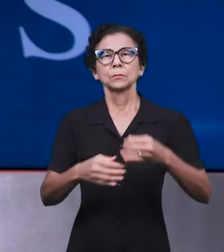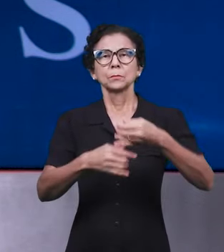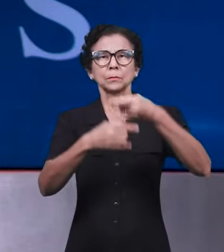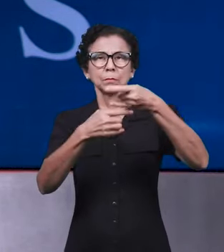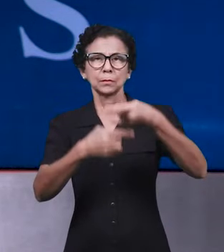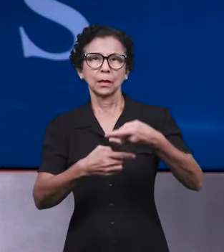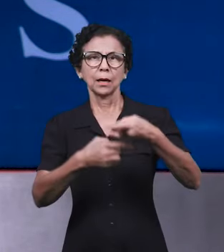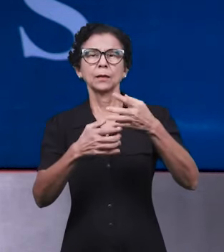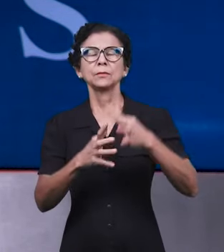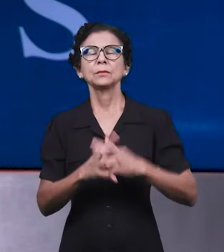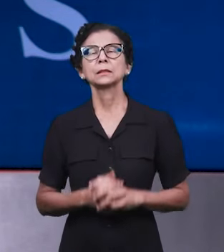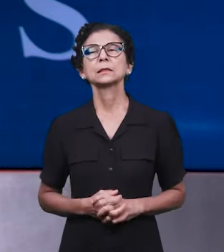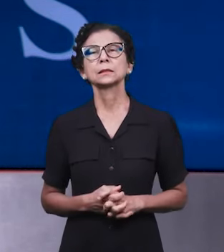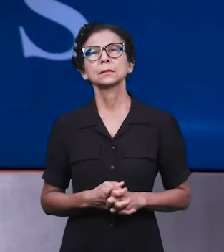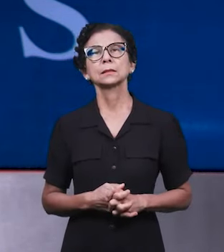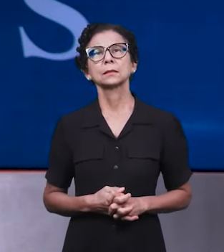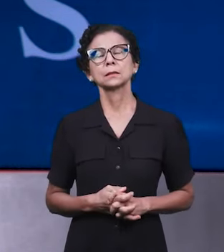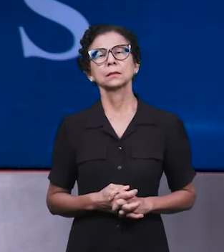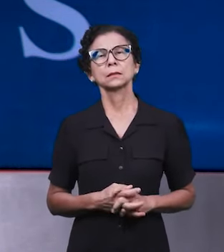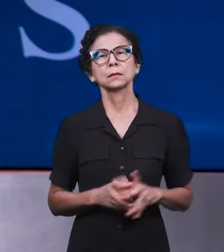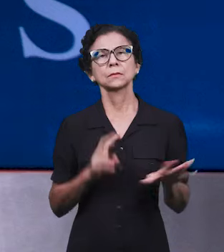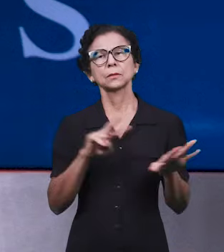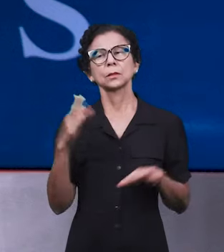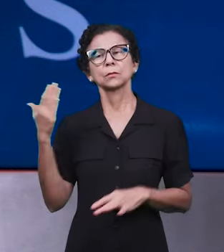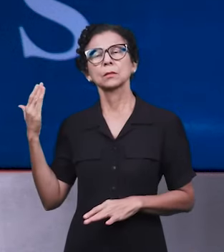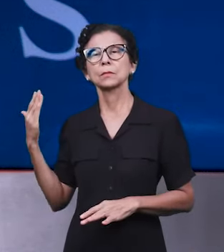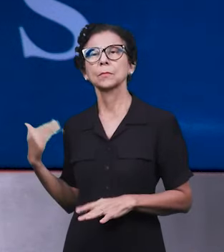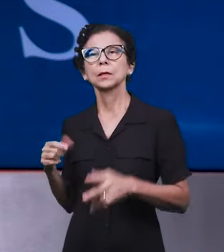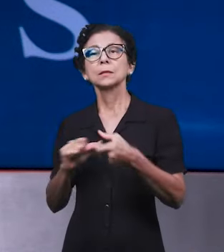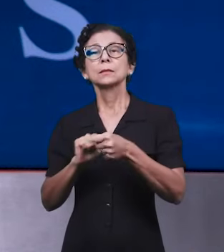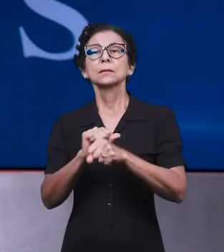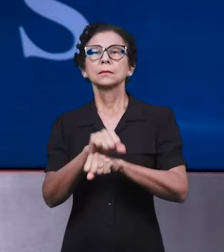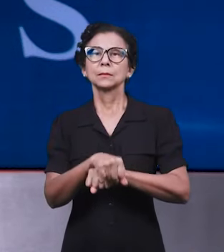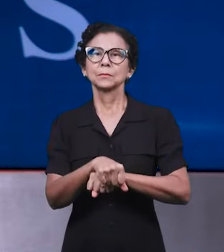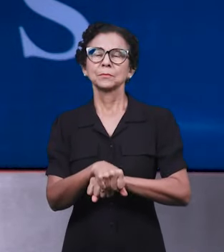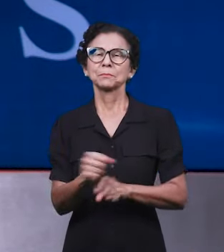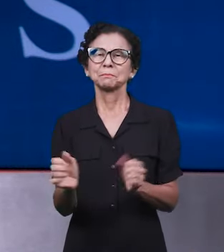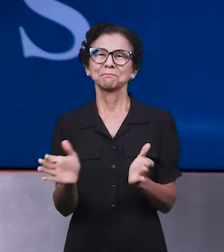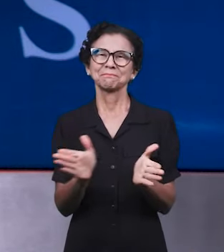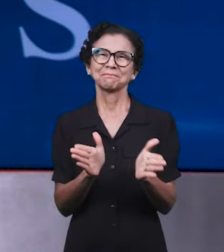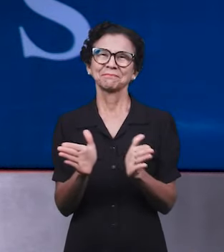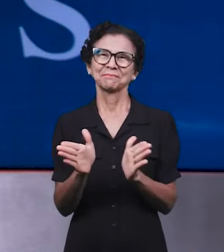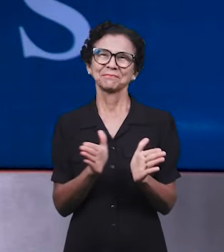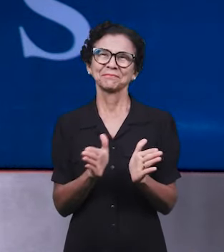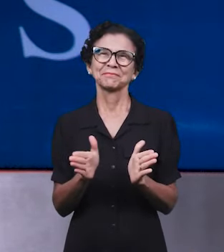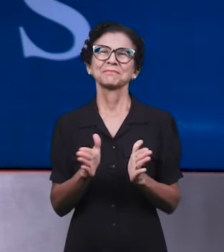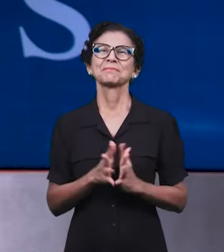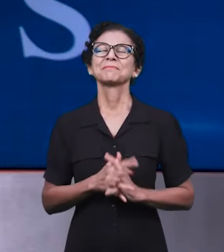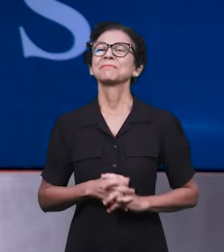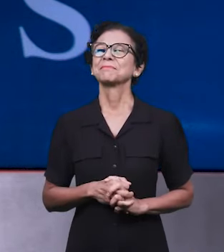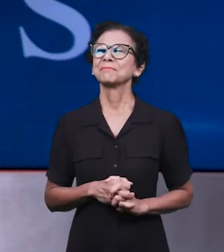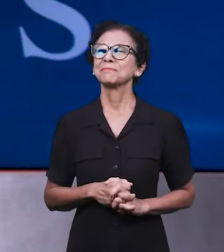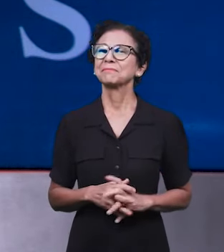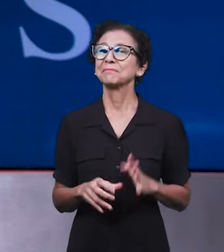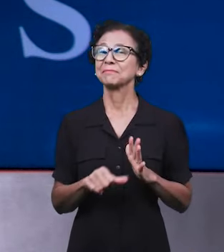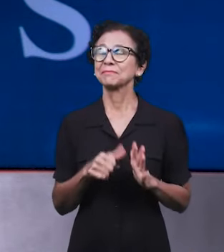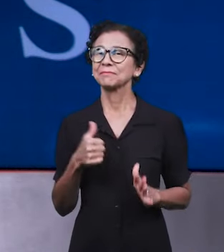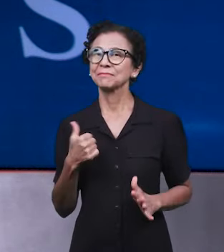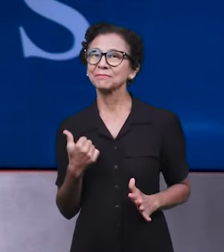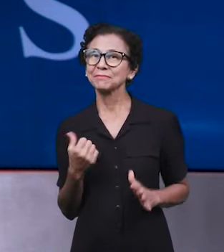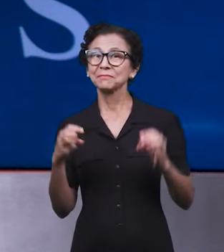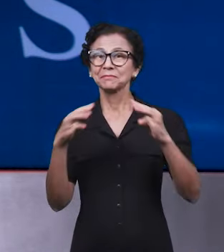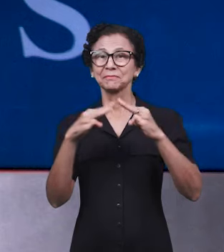estado do Espírito Santo, transmitindo para o Brasil e também para o exterior. Você assistiu o seminário? Se você não assistiu, vai ver agora alguns